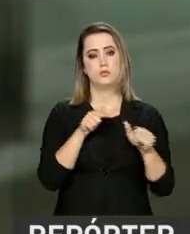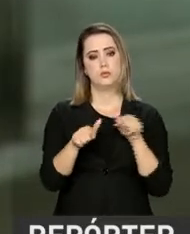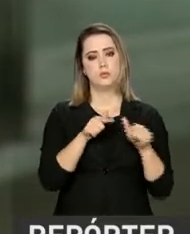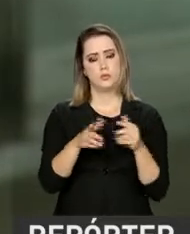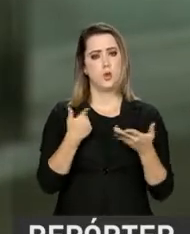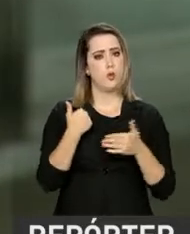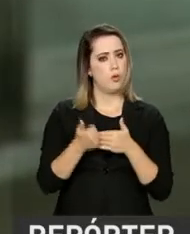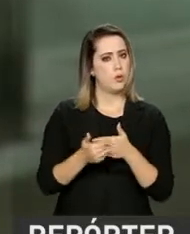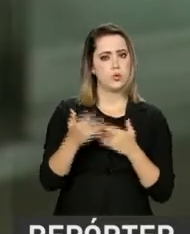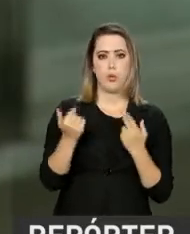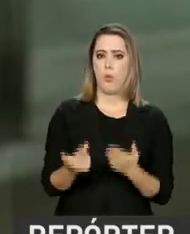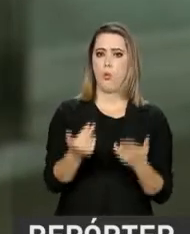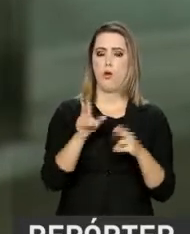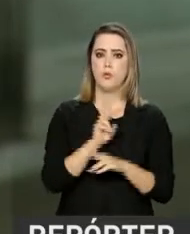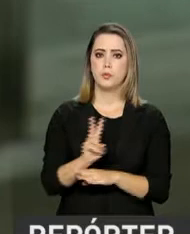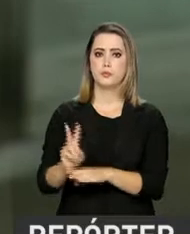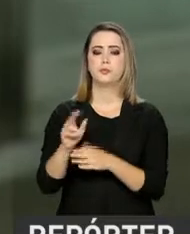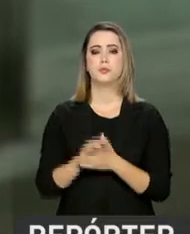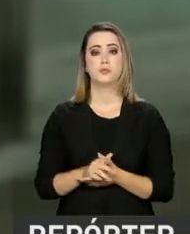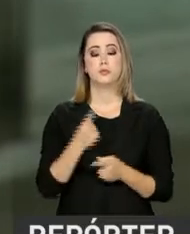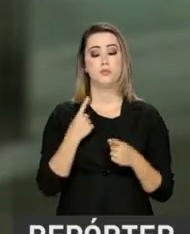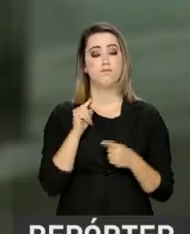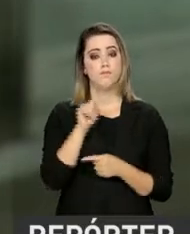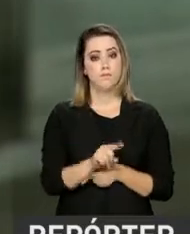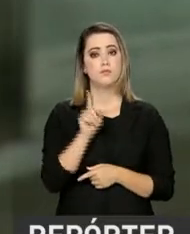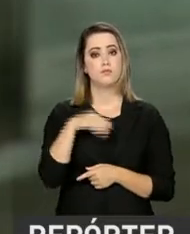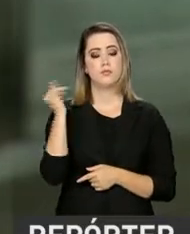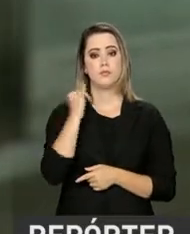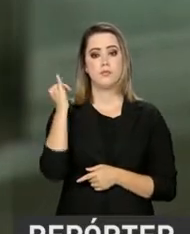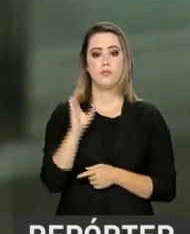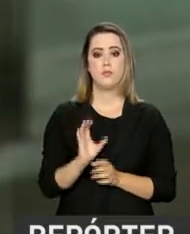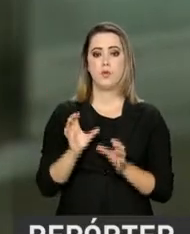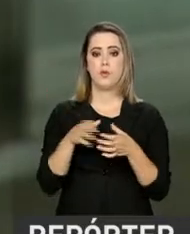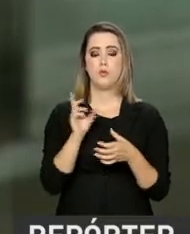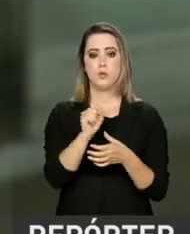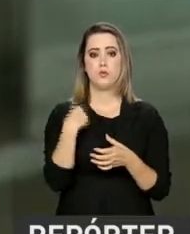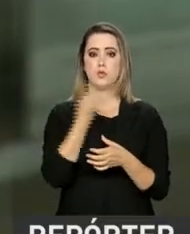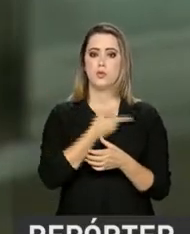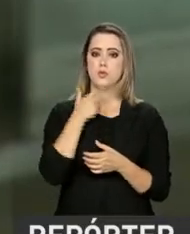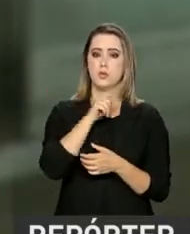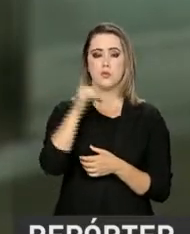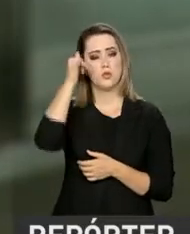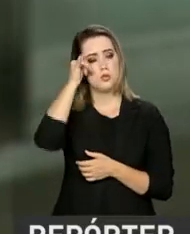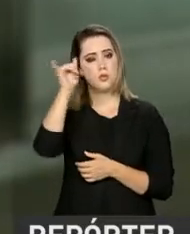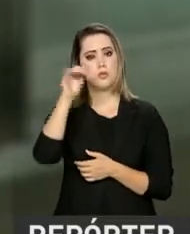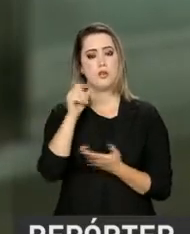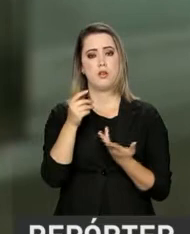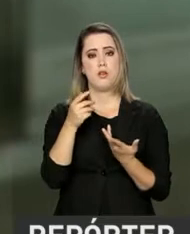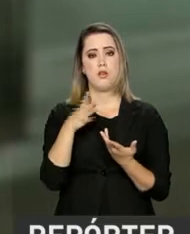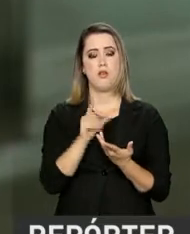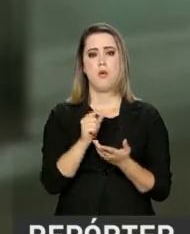e mantém ao mesmo tempo a proteção isso é muito importante para que a gente possa combater o que nós chamamos a